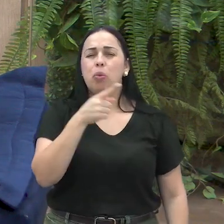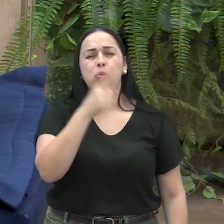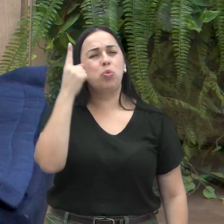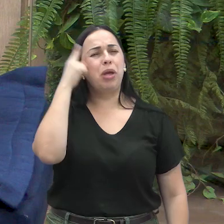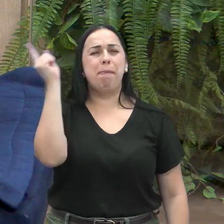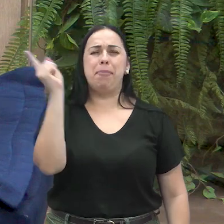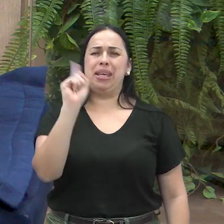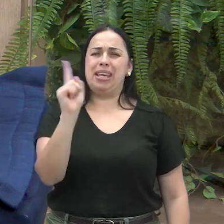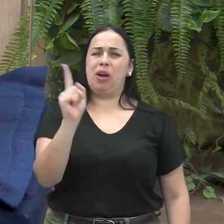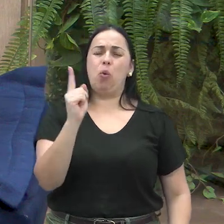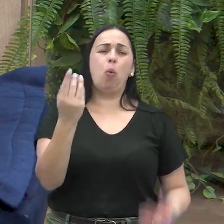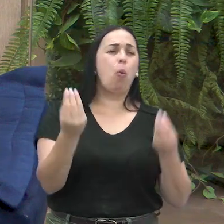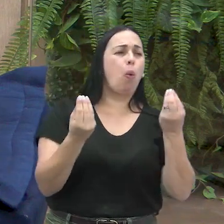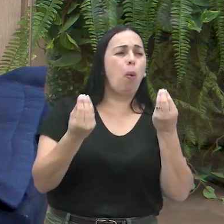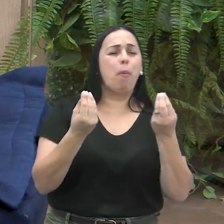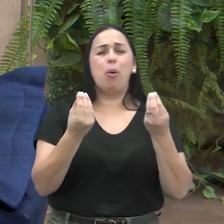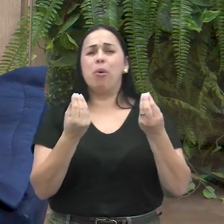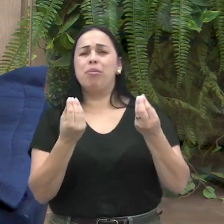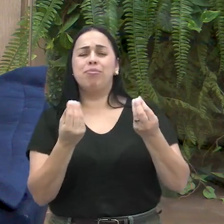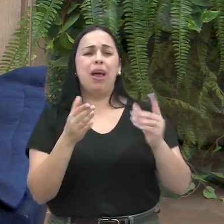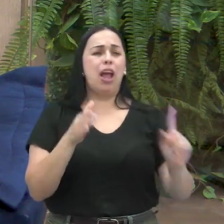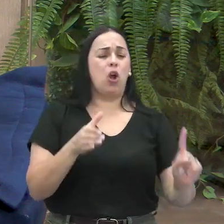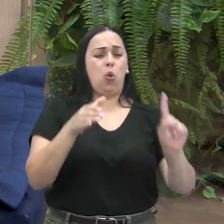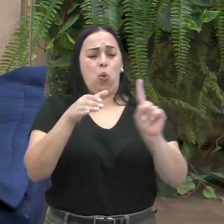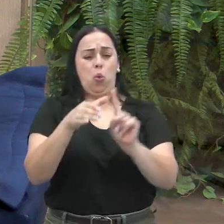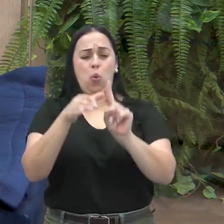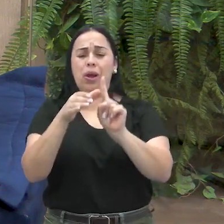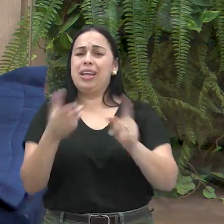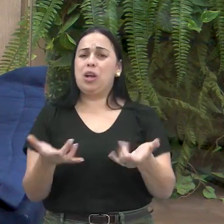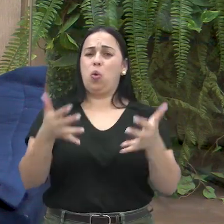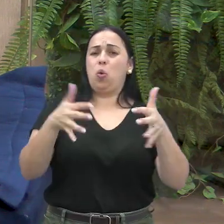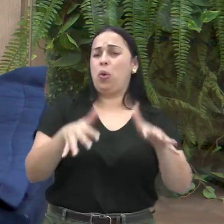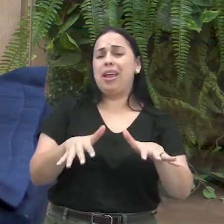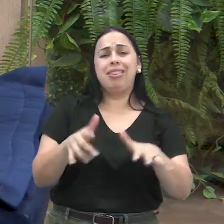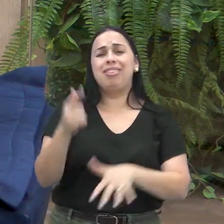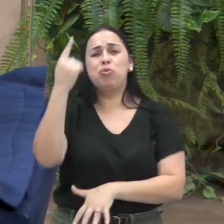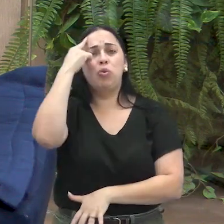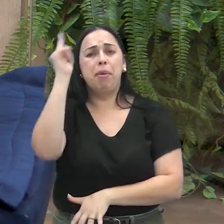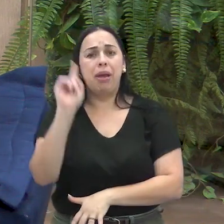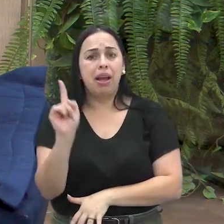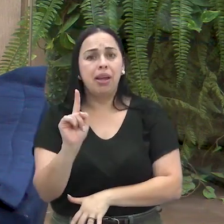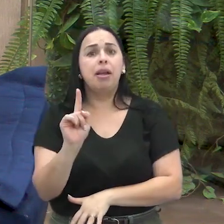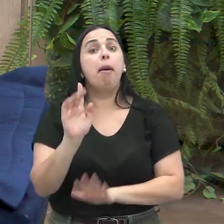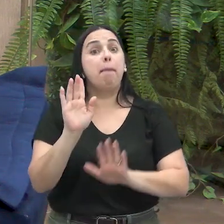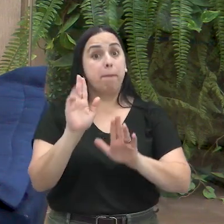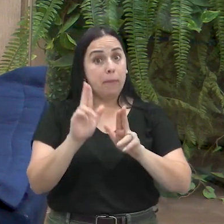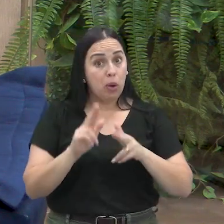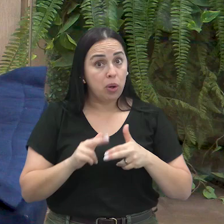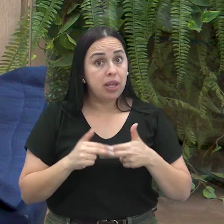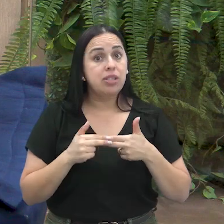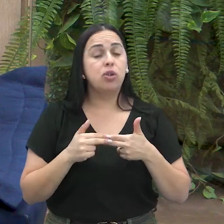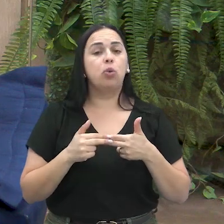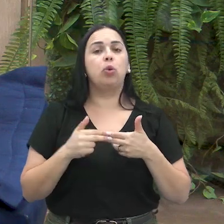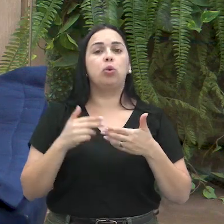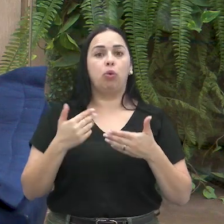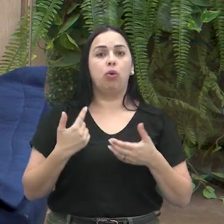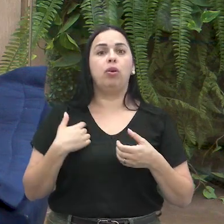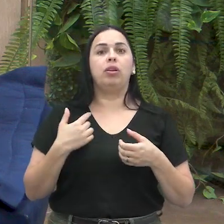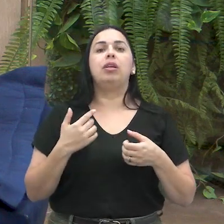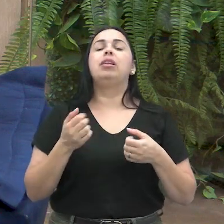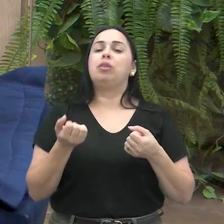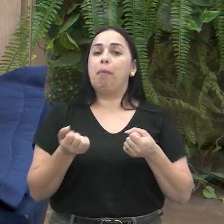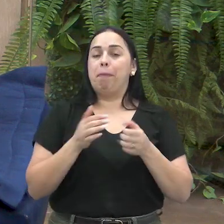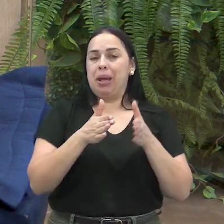não tinham noção de como trabalhar o autismo, como trabalhar a inclusão. E essa batalha ressurge quando a gente volta para a